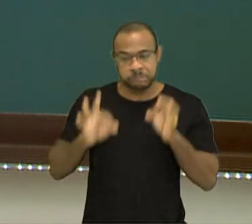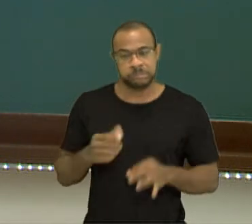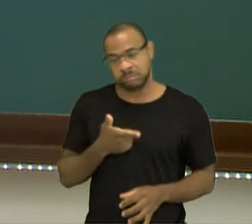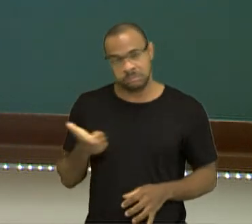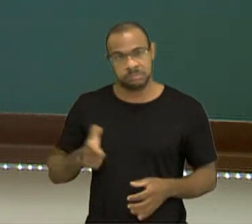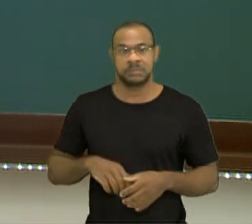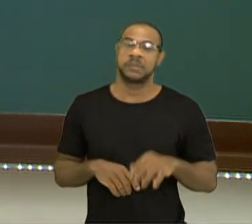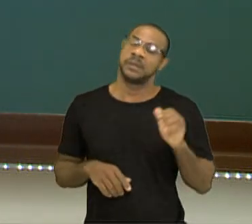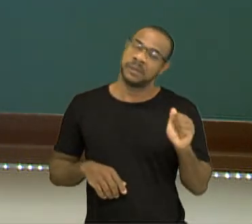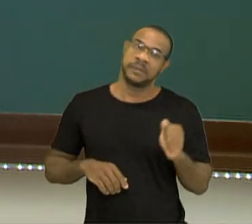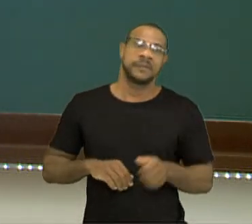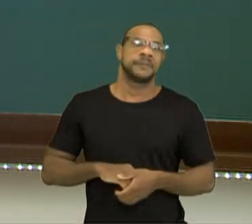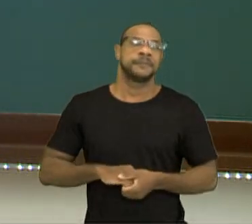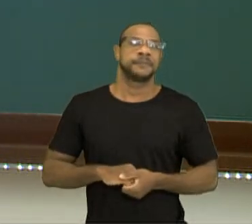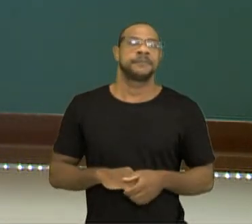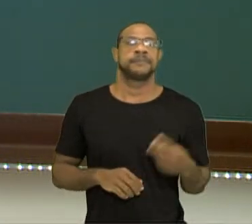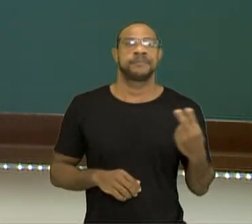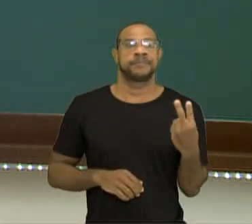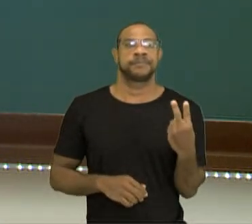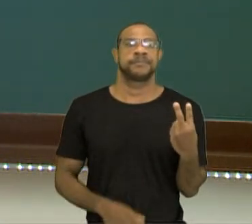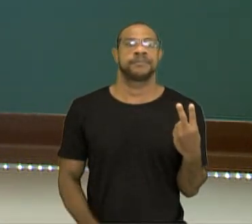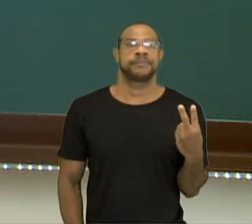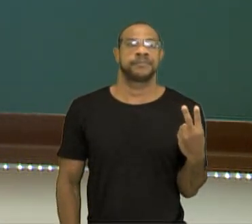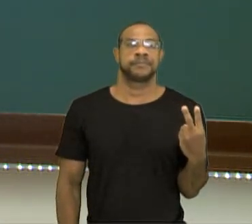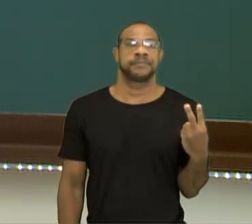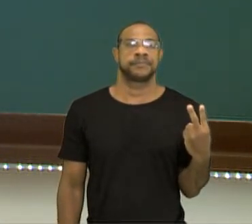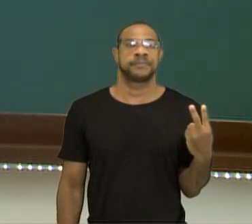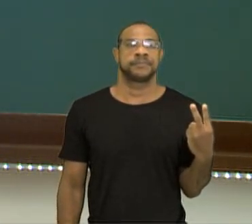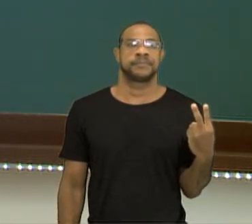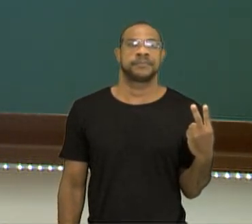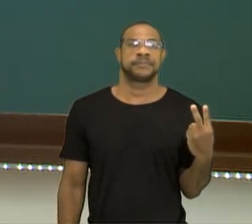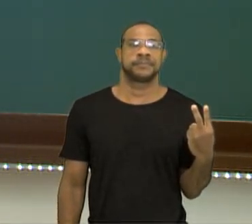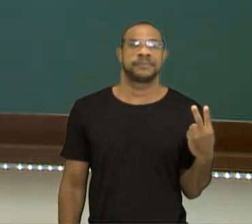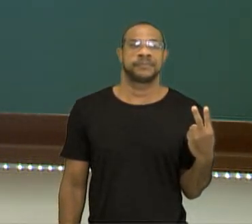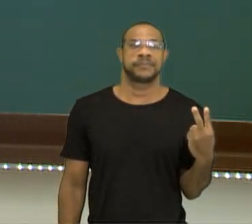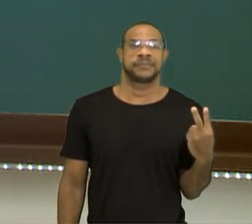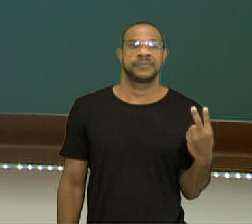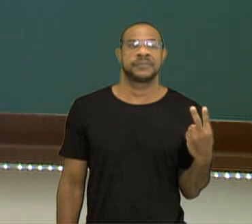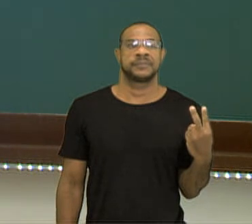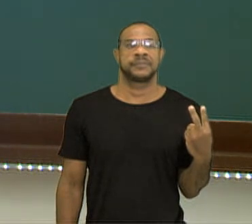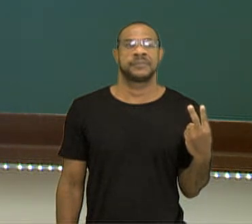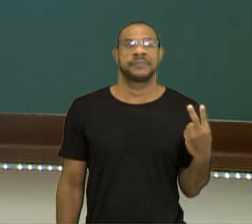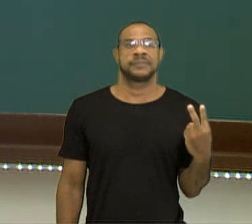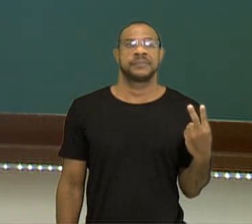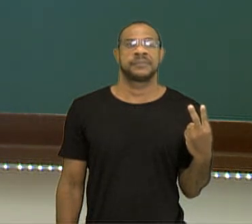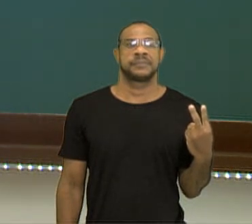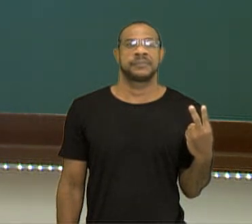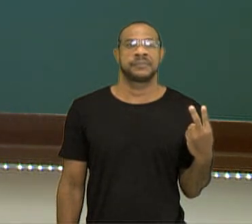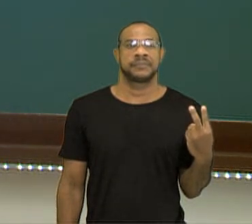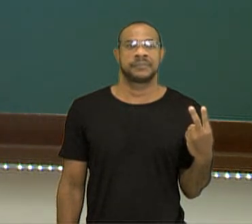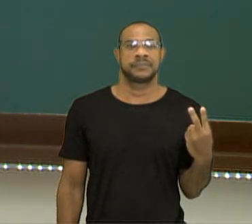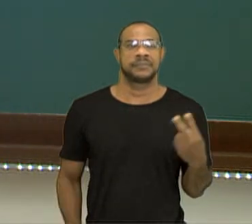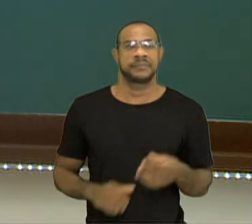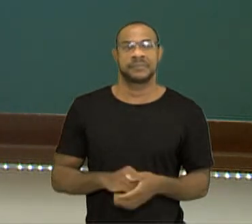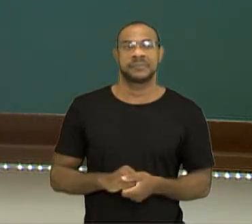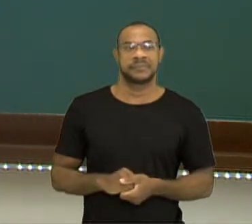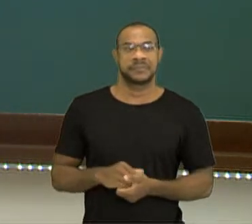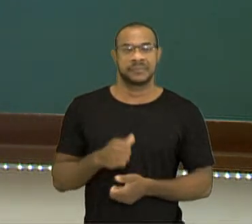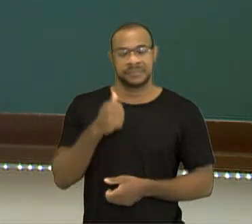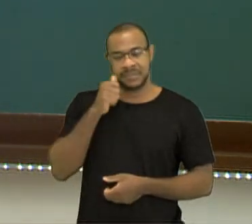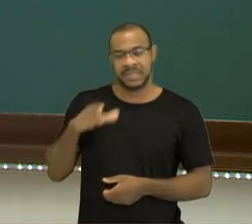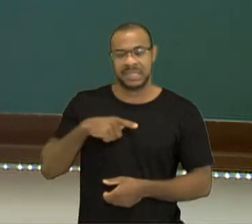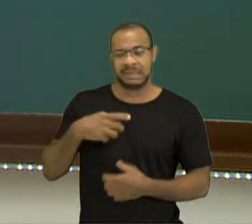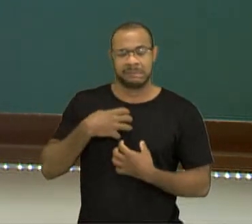A. Número 2. She's so pissed, you should have told her the truth. Ela está com tanta